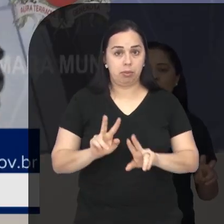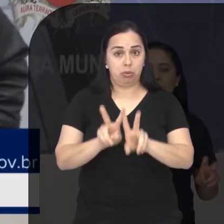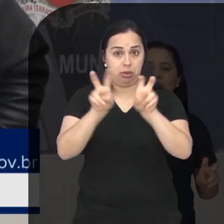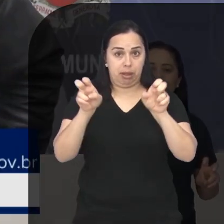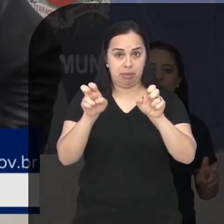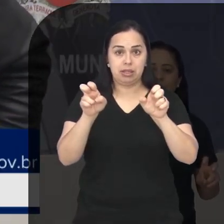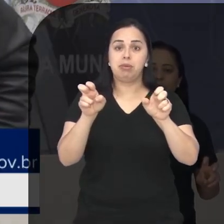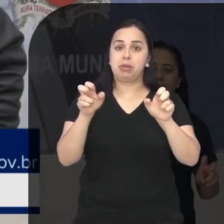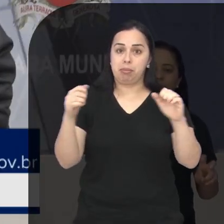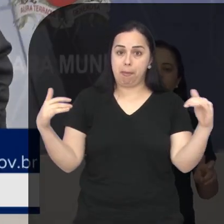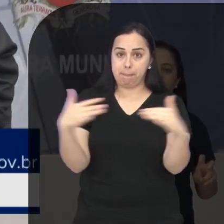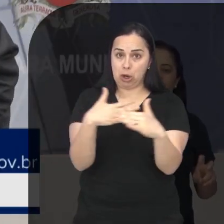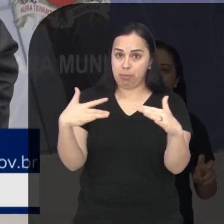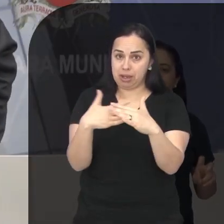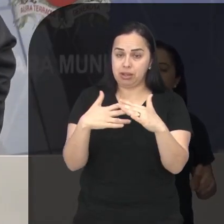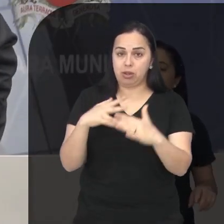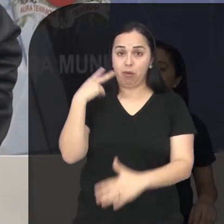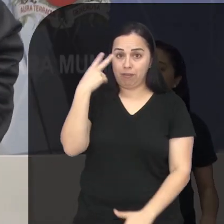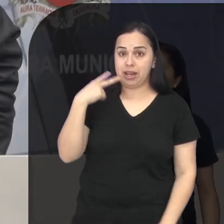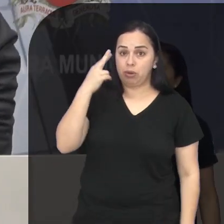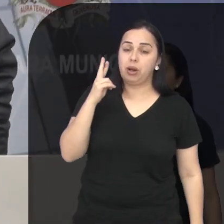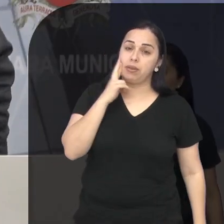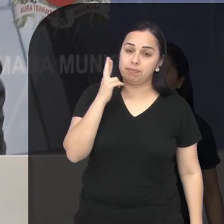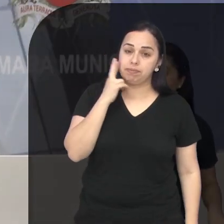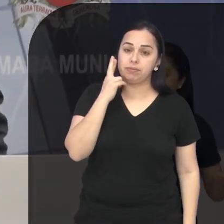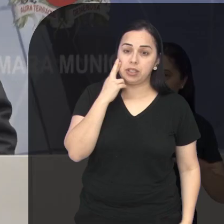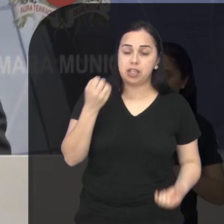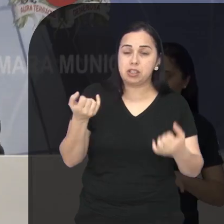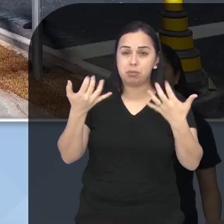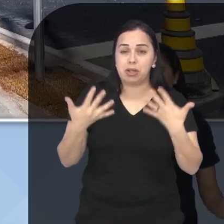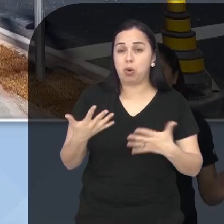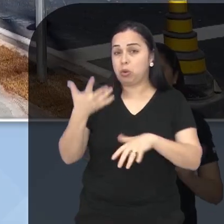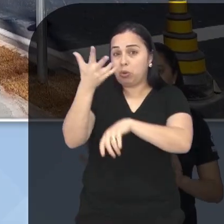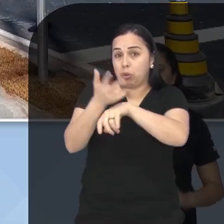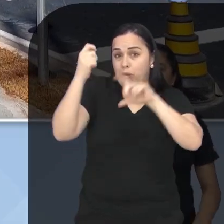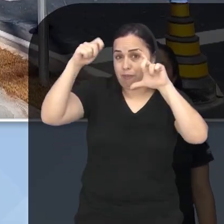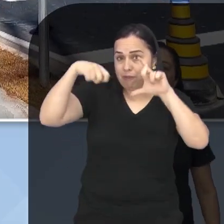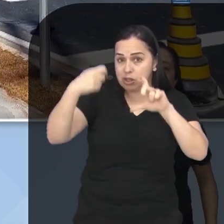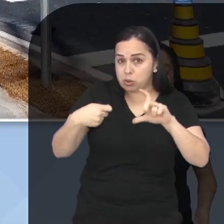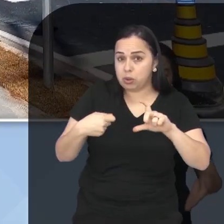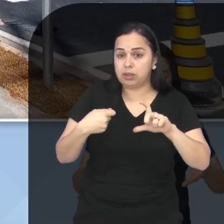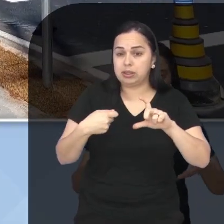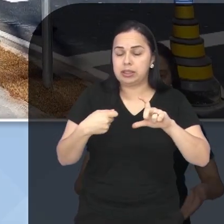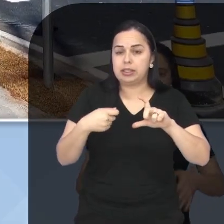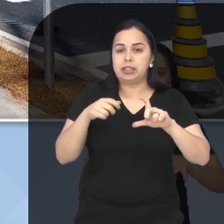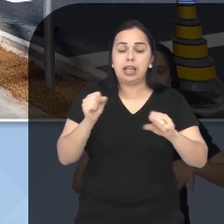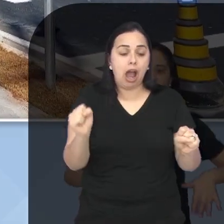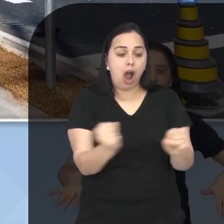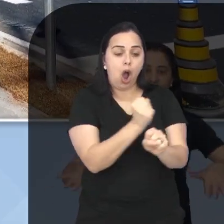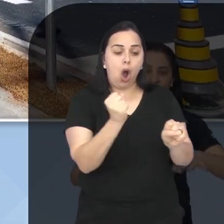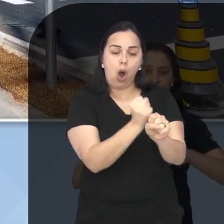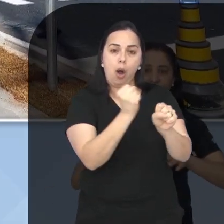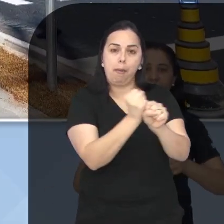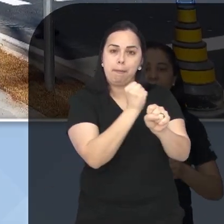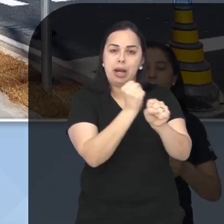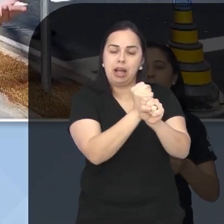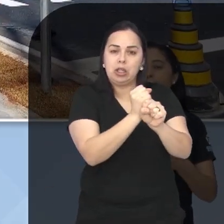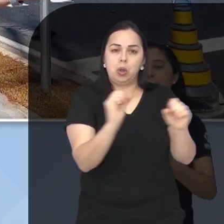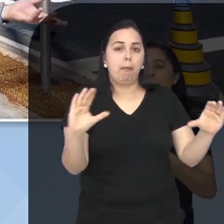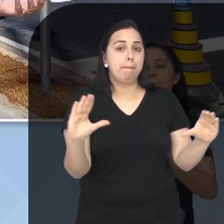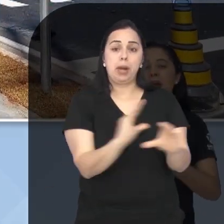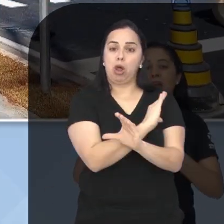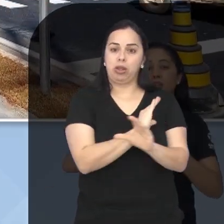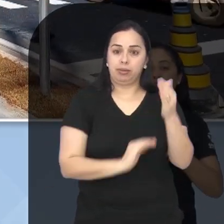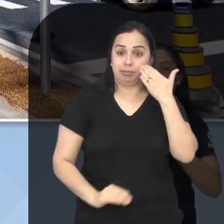da mobilidade foi o assunto levantado pelo vereador Renato Santiago. Em um vídeo, o parlamentar apresentou a conclusão da obra viária na